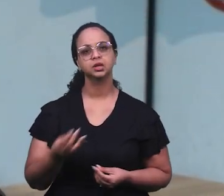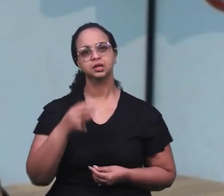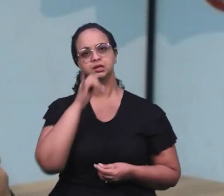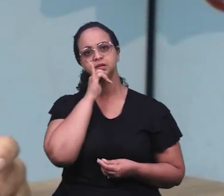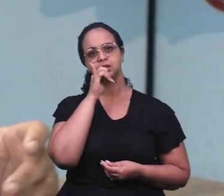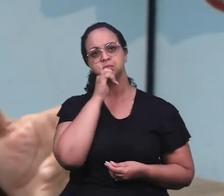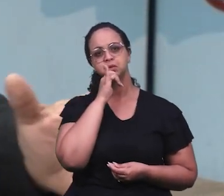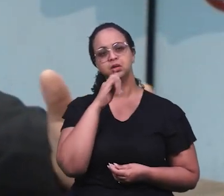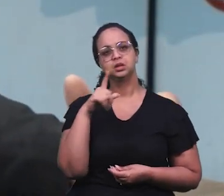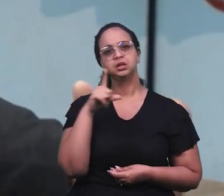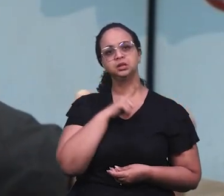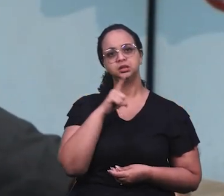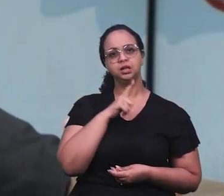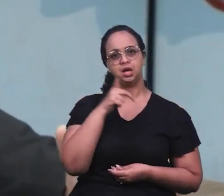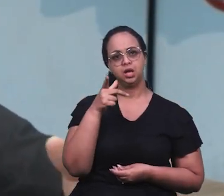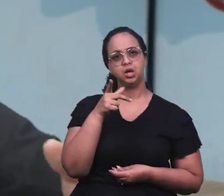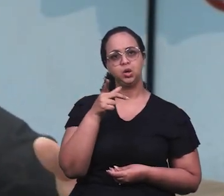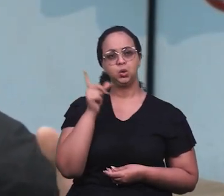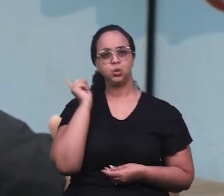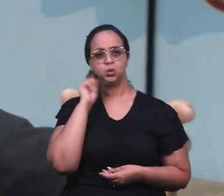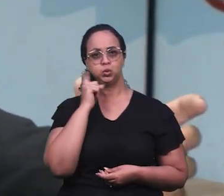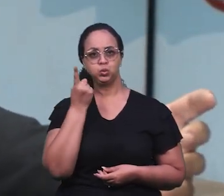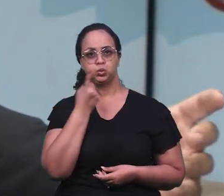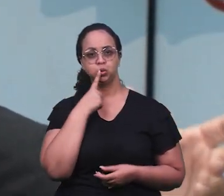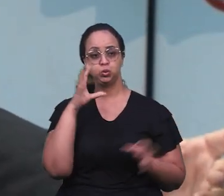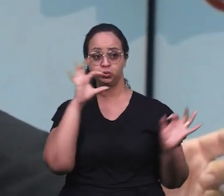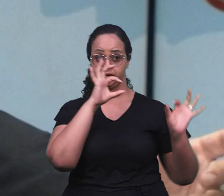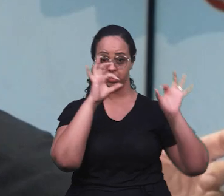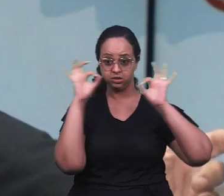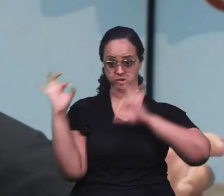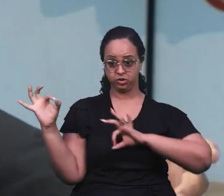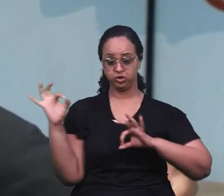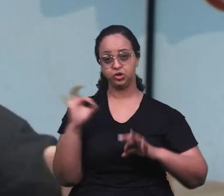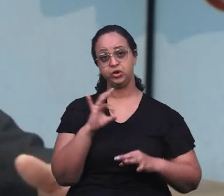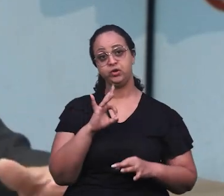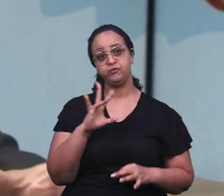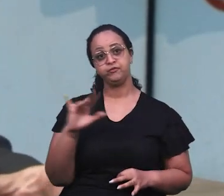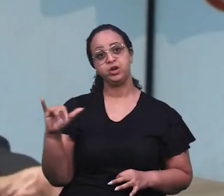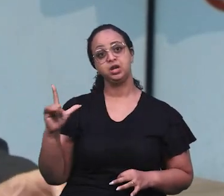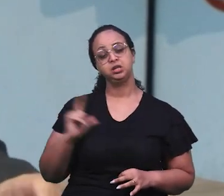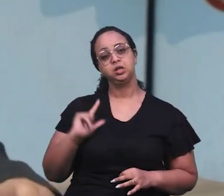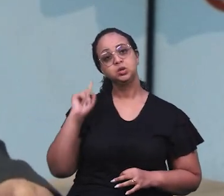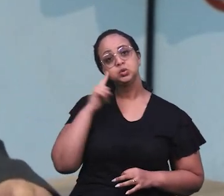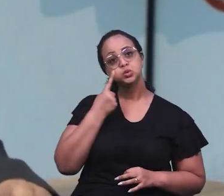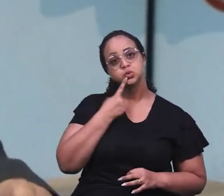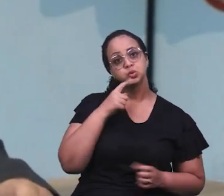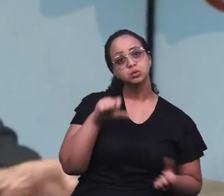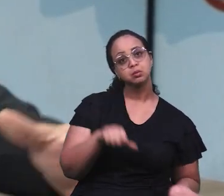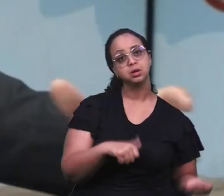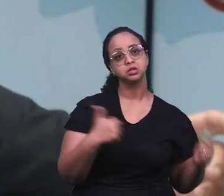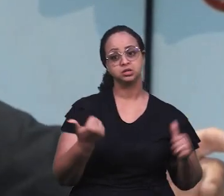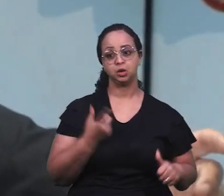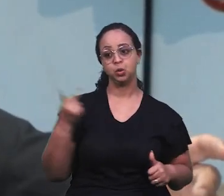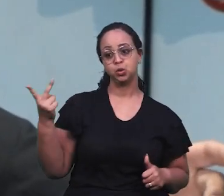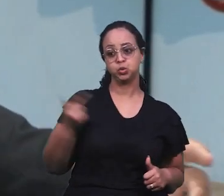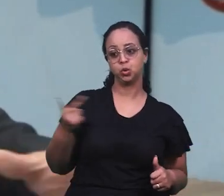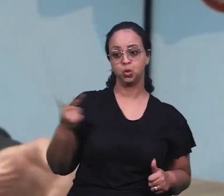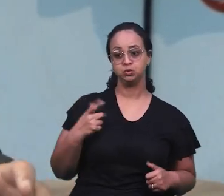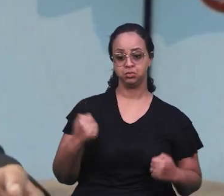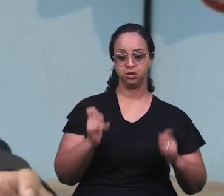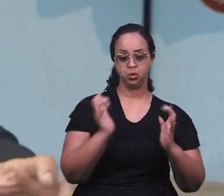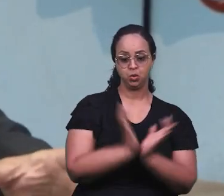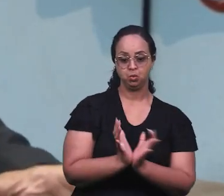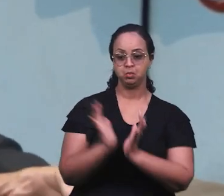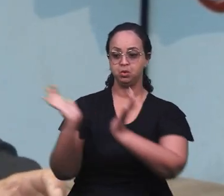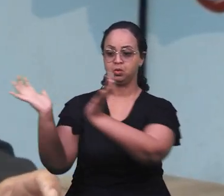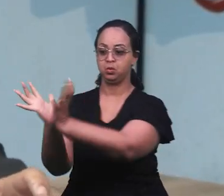critério. Tem o quê? O surdo vai estar lá só como telespectador? Vai ter surdo que está sendo batizado? Ou tem os dois? Então tem que ter